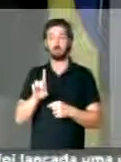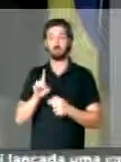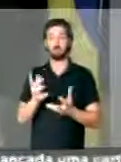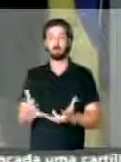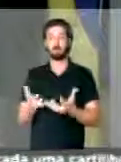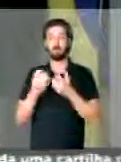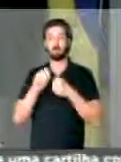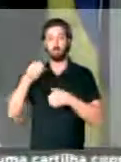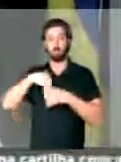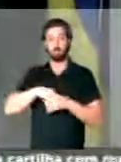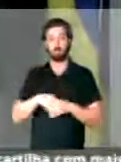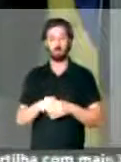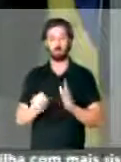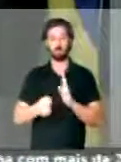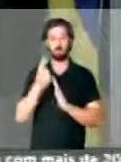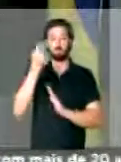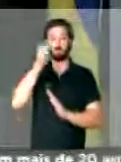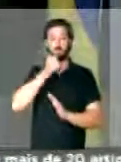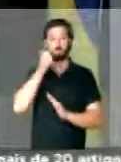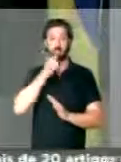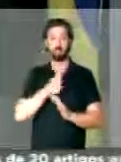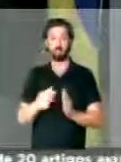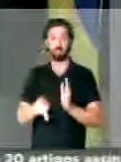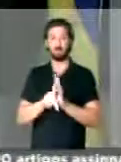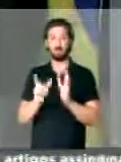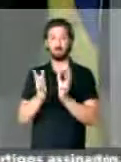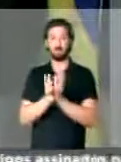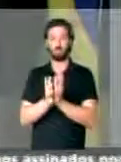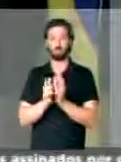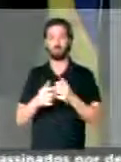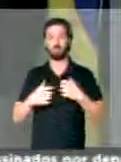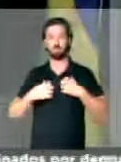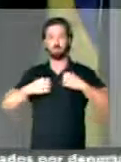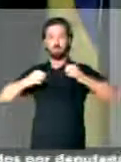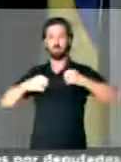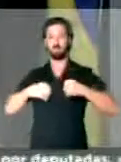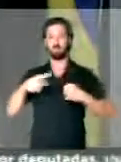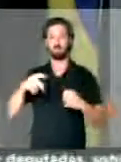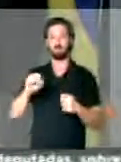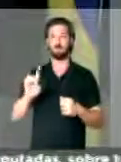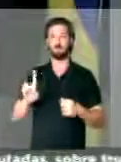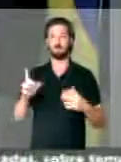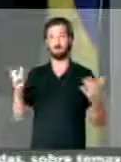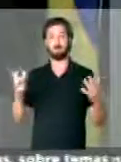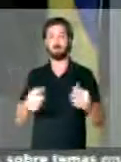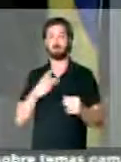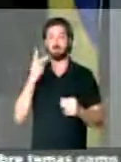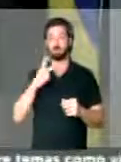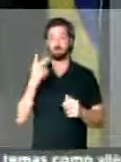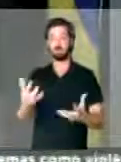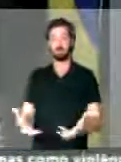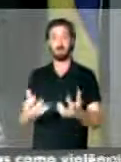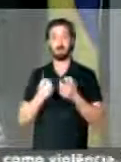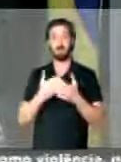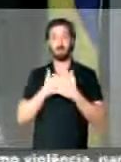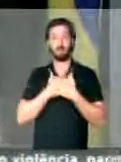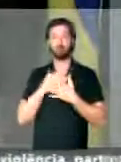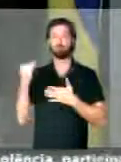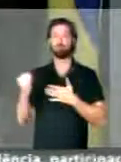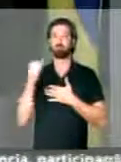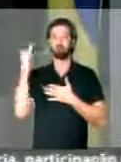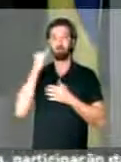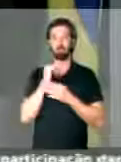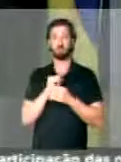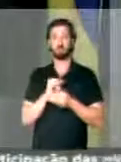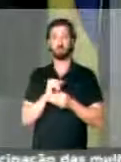quando cheguei no partido, sou a primeira mulher da bancada do PSD. E dizer que esse acolhimento foi muito importante,